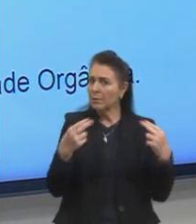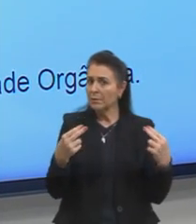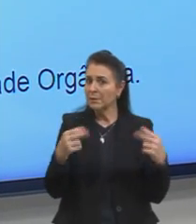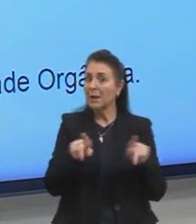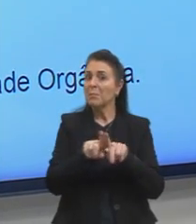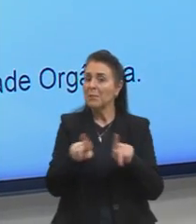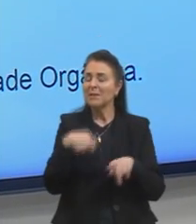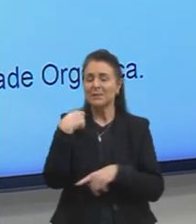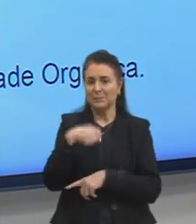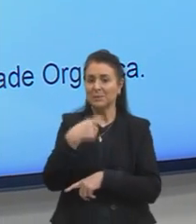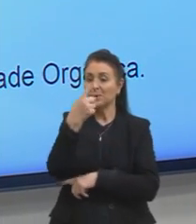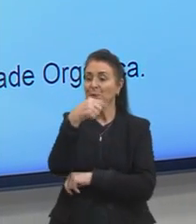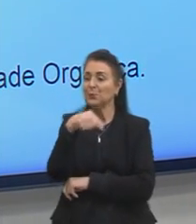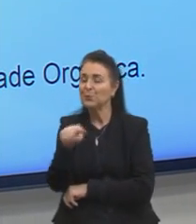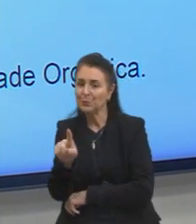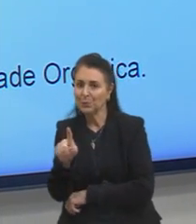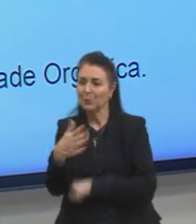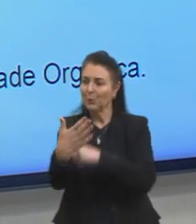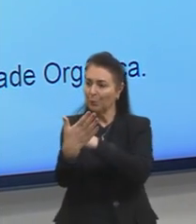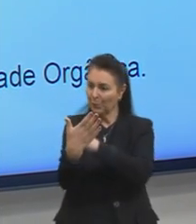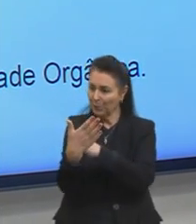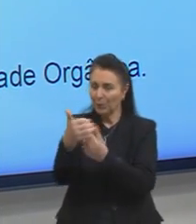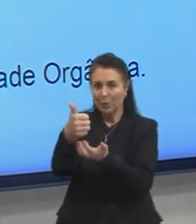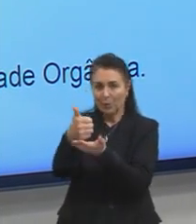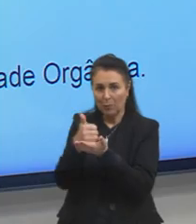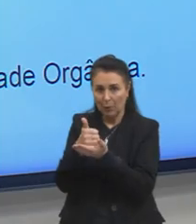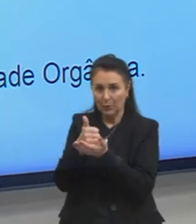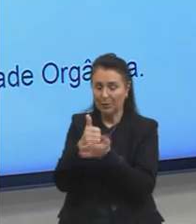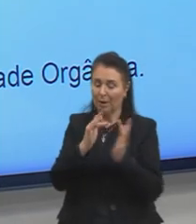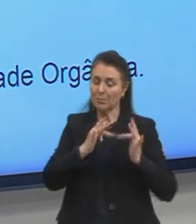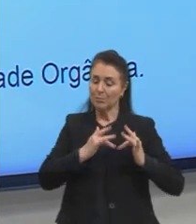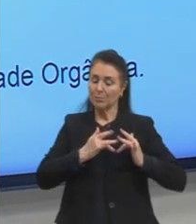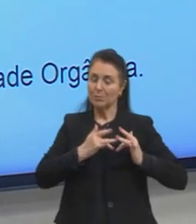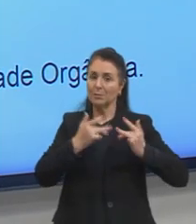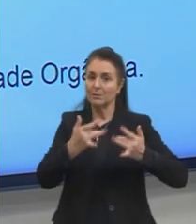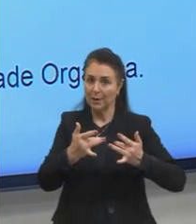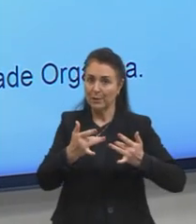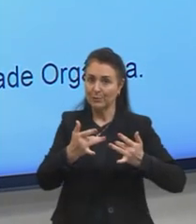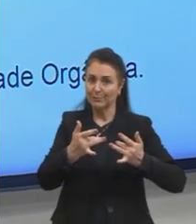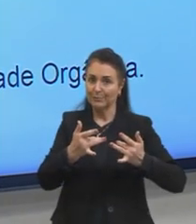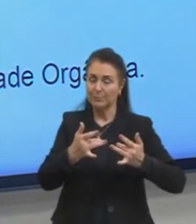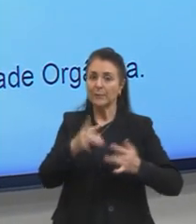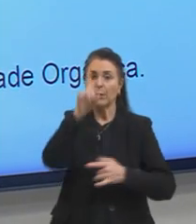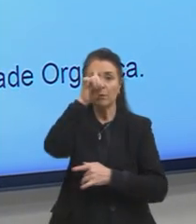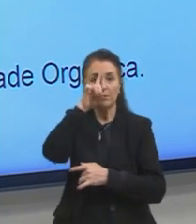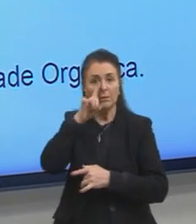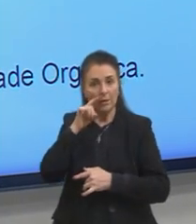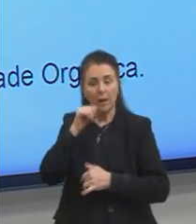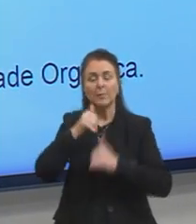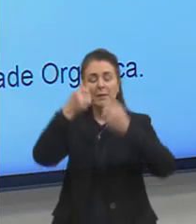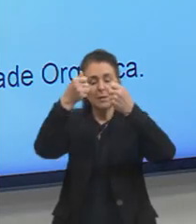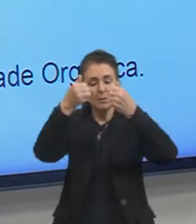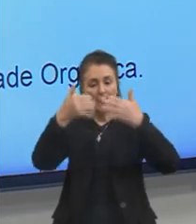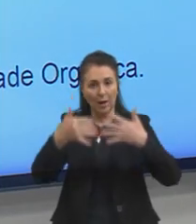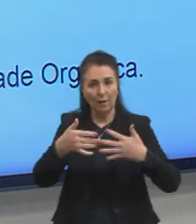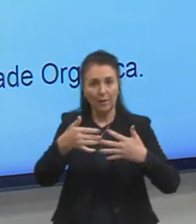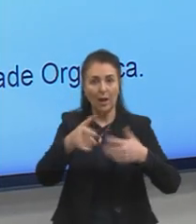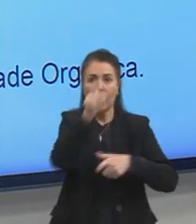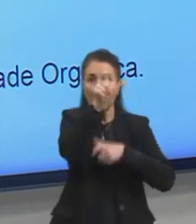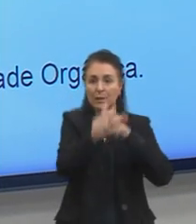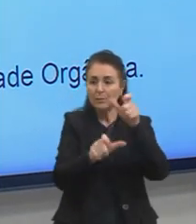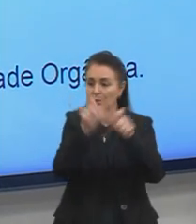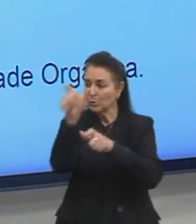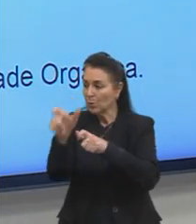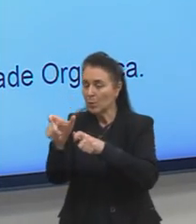mas ele precisa da ajuda da Solidariedade segundo cai dos demais para dar